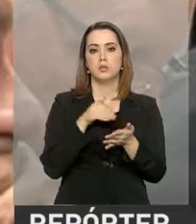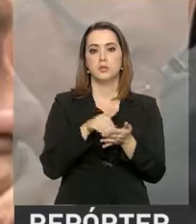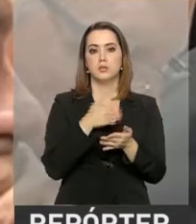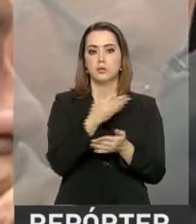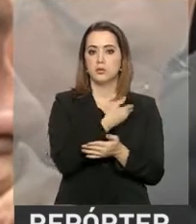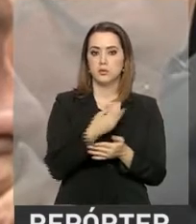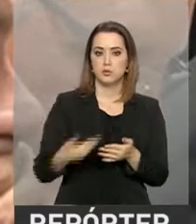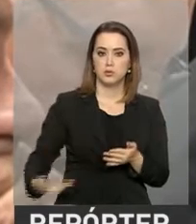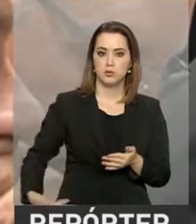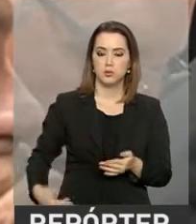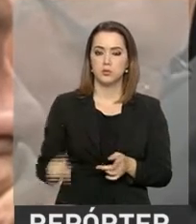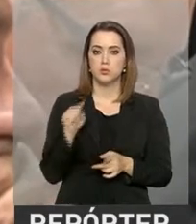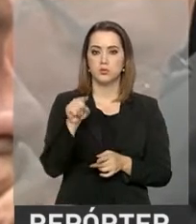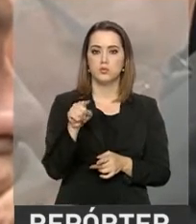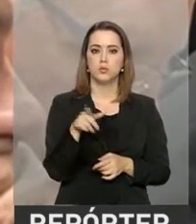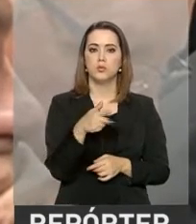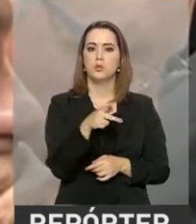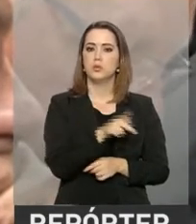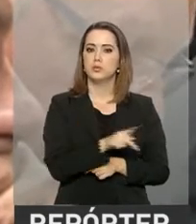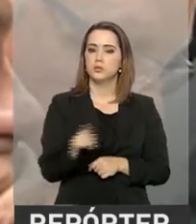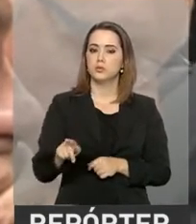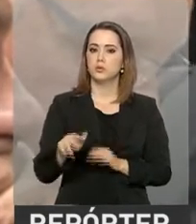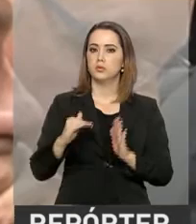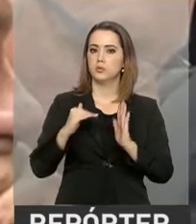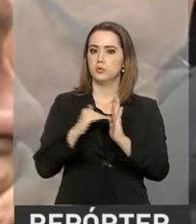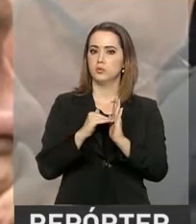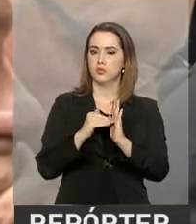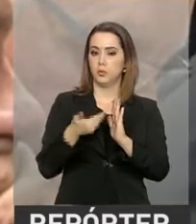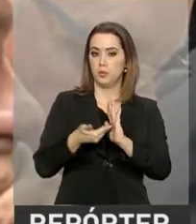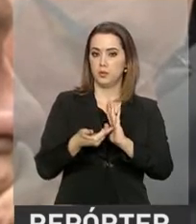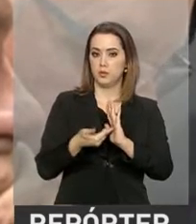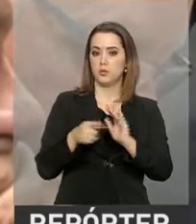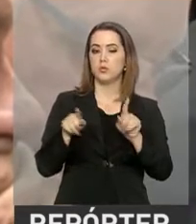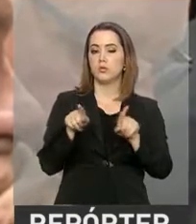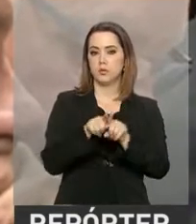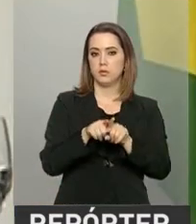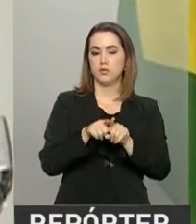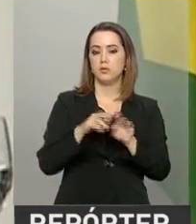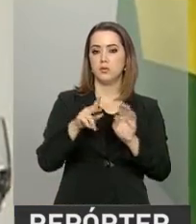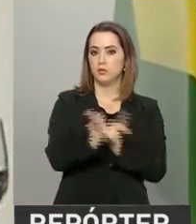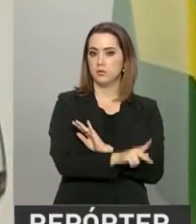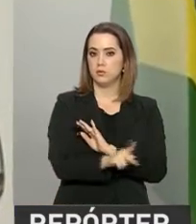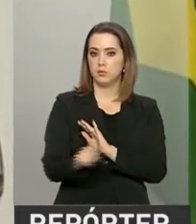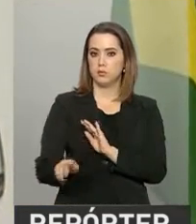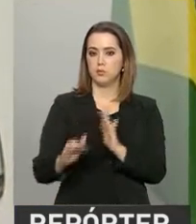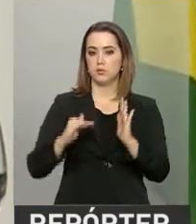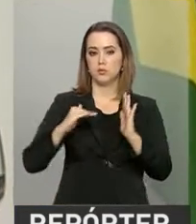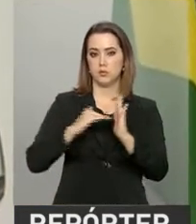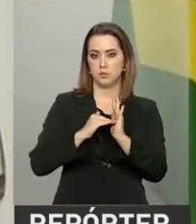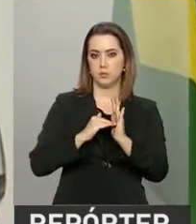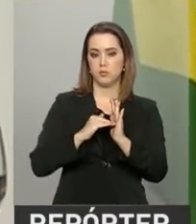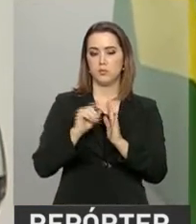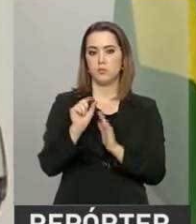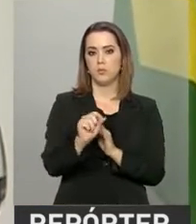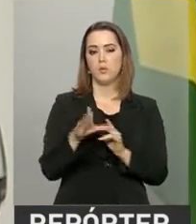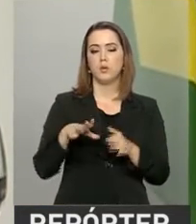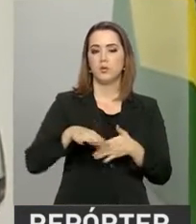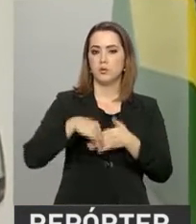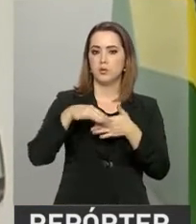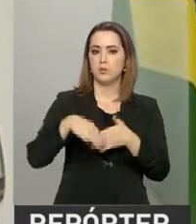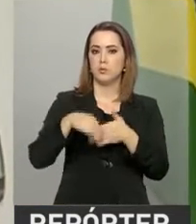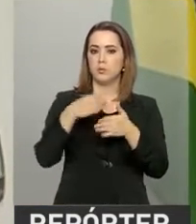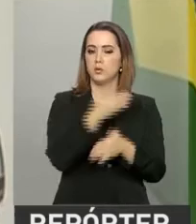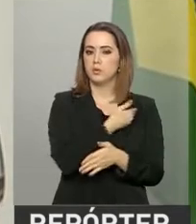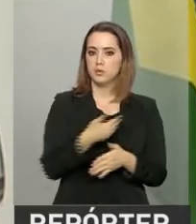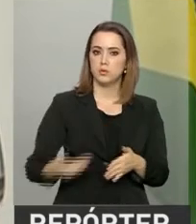Gedel Vieira Lima. Os presidentes do Senado, Renan Calheiros, e da Câmara dos Deputados, o Rodrigo Maia, além dos líderes do